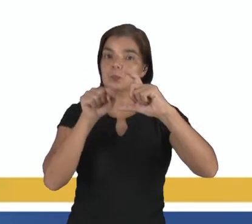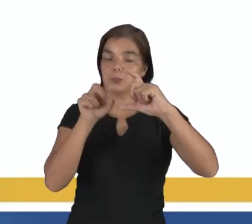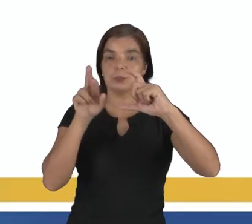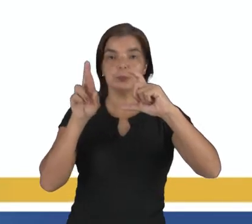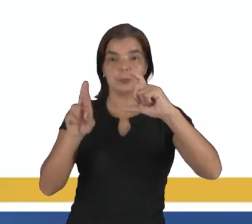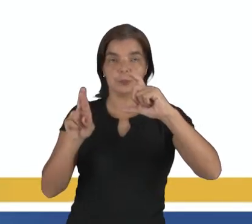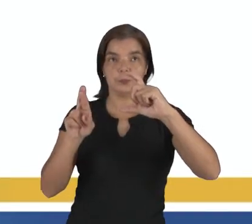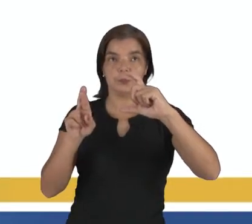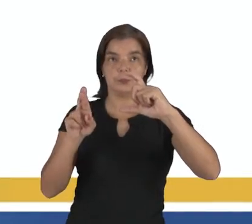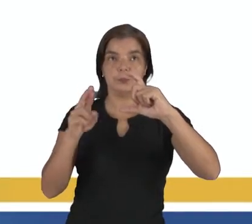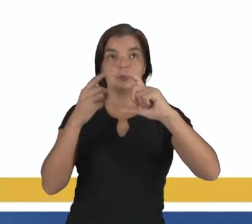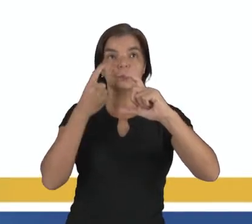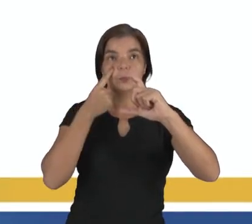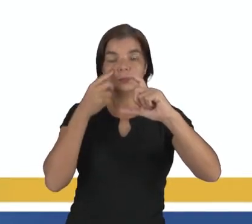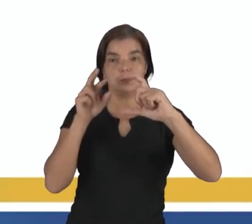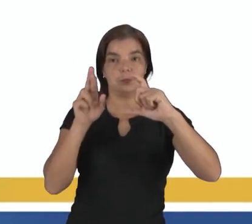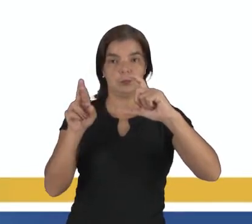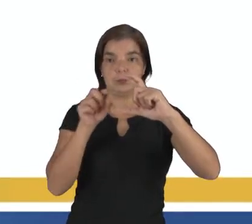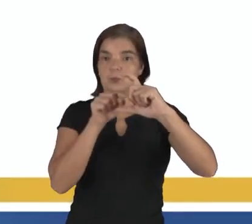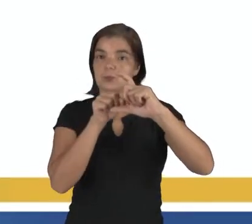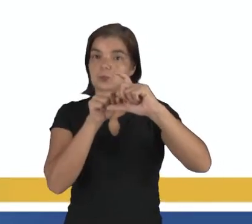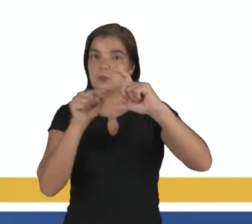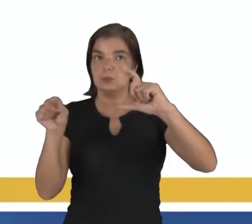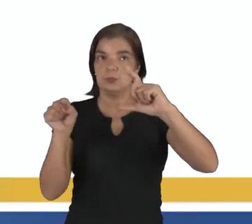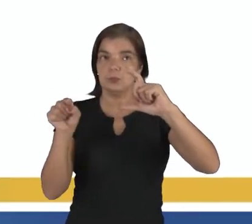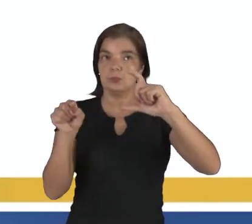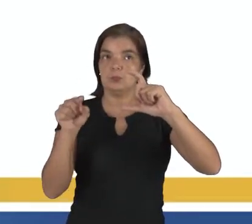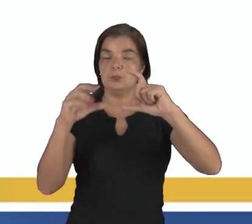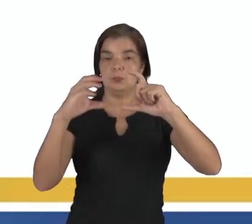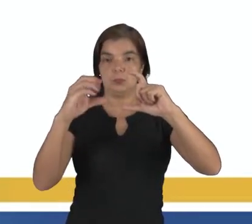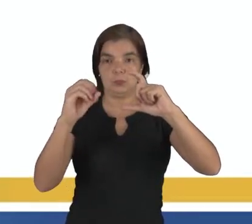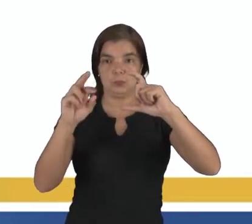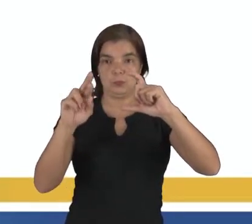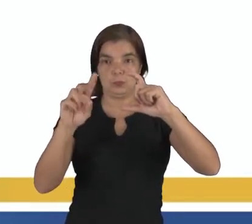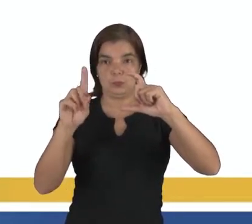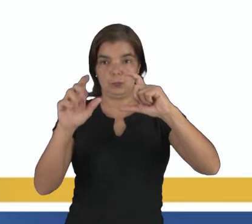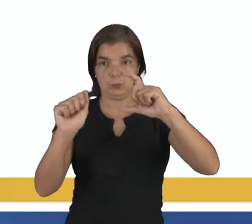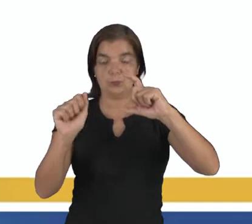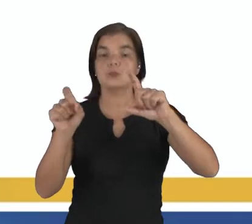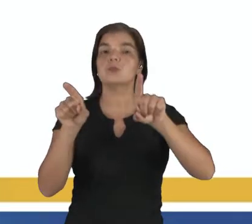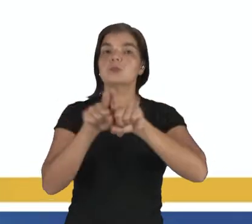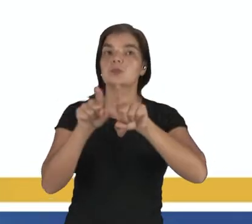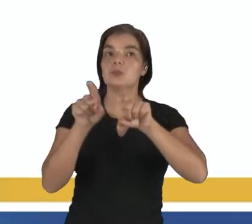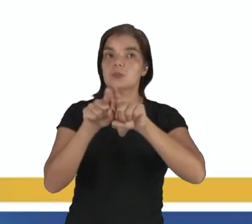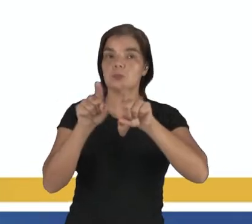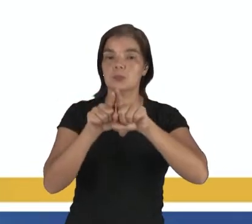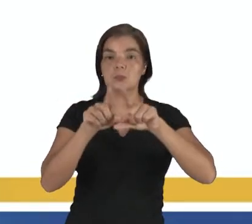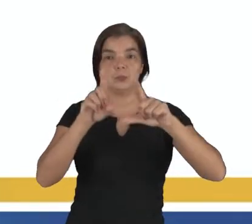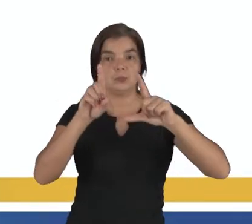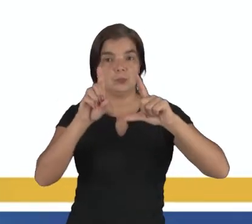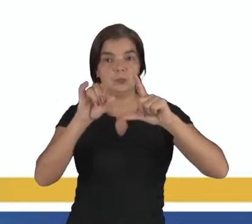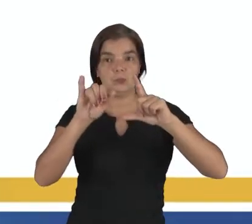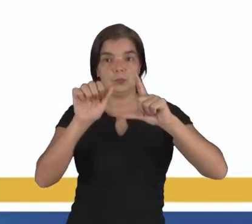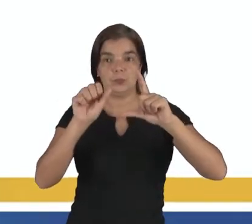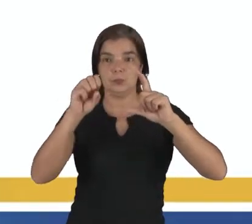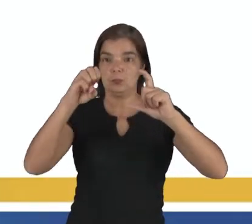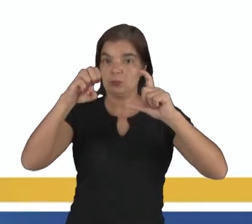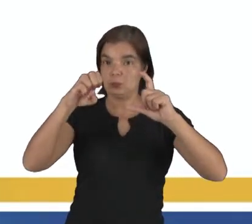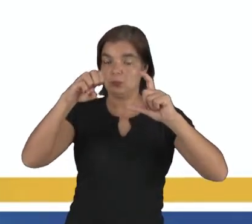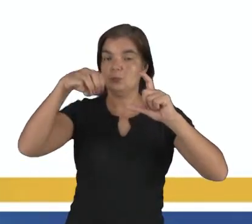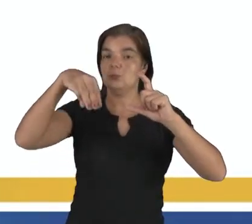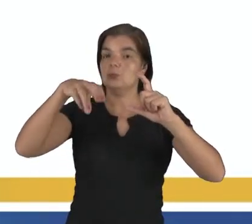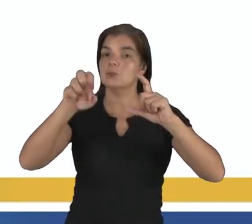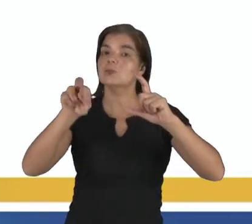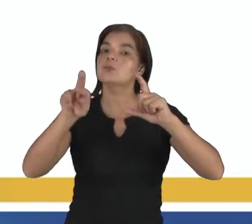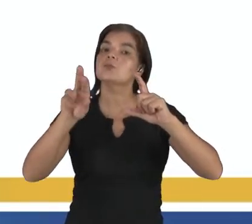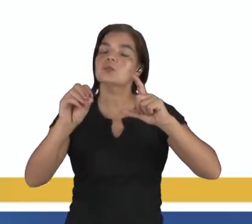tá? Deixei bem marcado, a corda, e também nós temos o diâmetro,